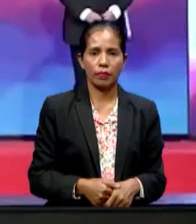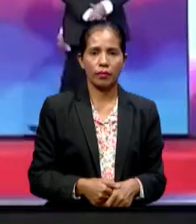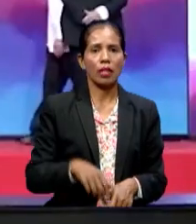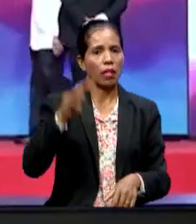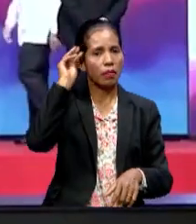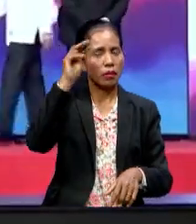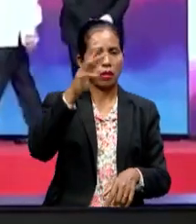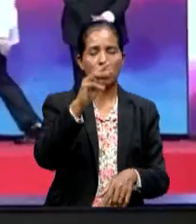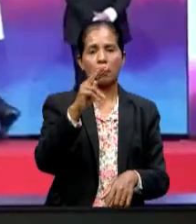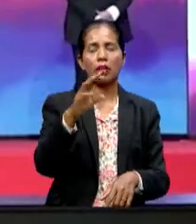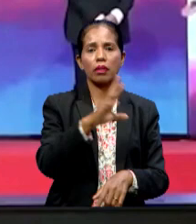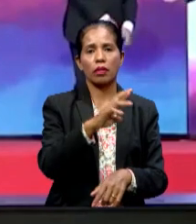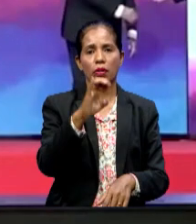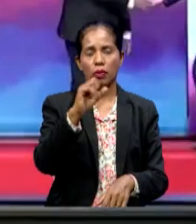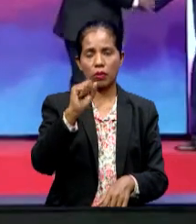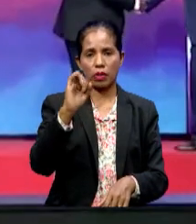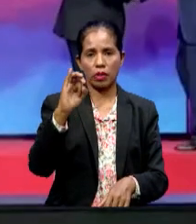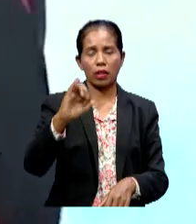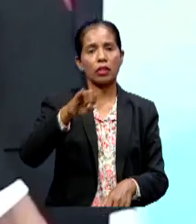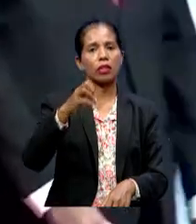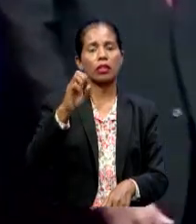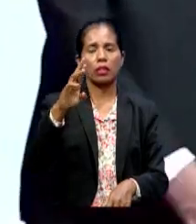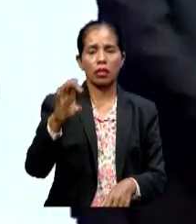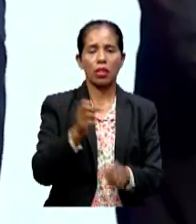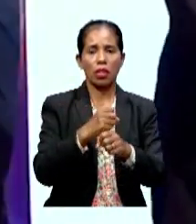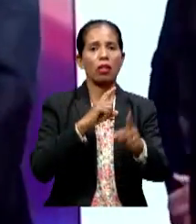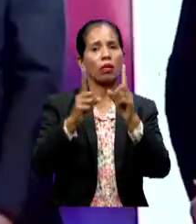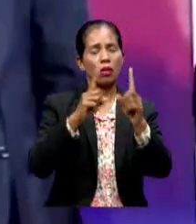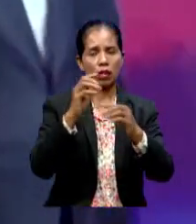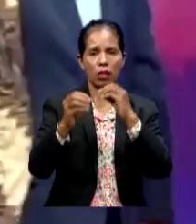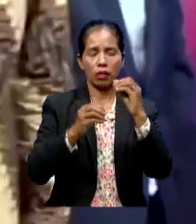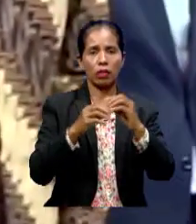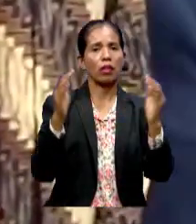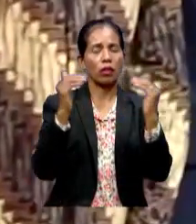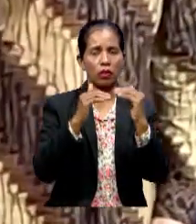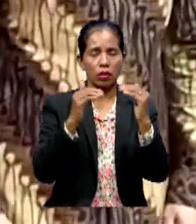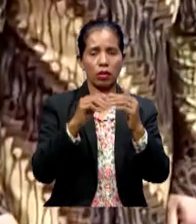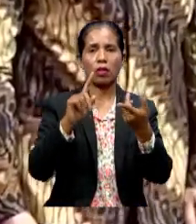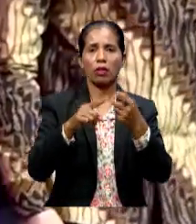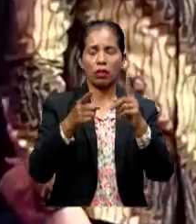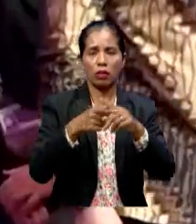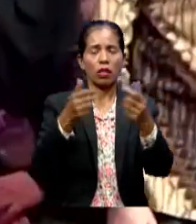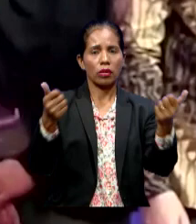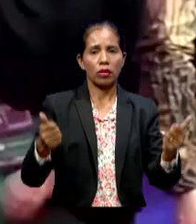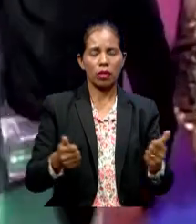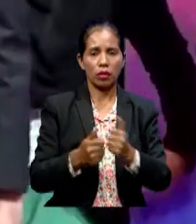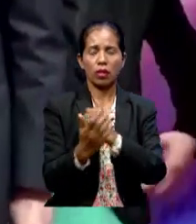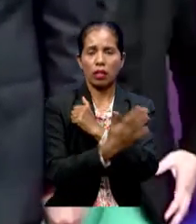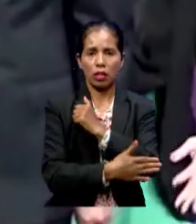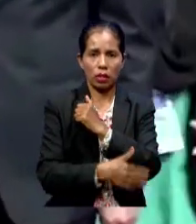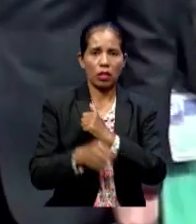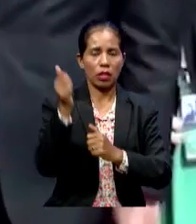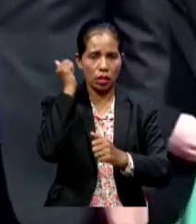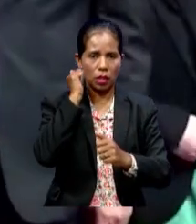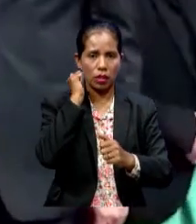Ministro do Negócio Exterior Rússia, Sergei Lavrov, falou comentário né, durante a reunião com o colega Associação Nação Sudeste